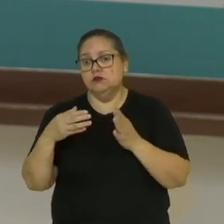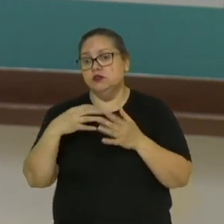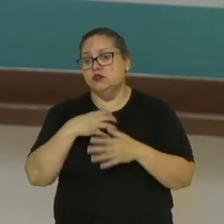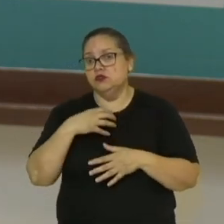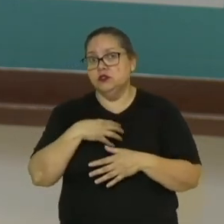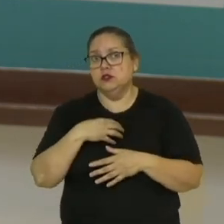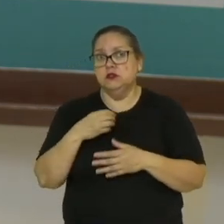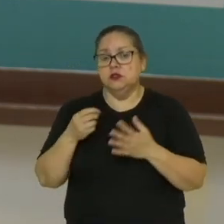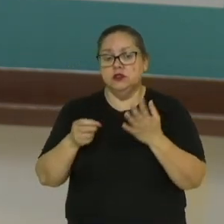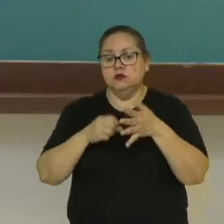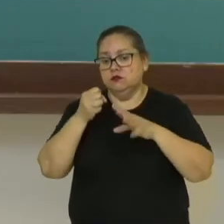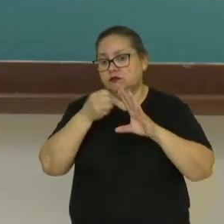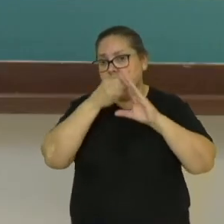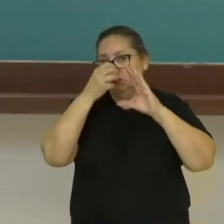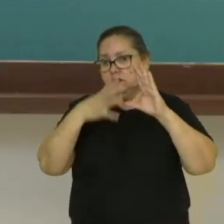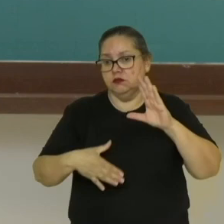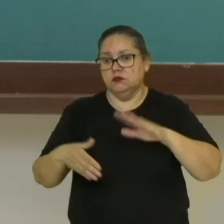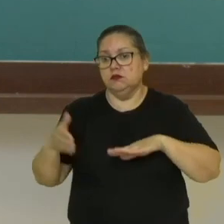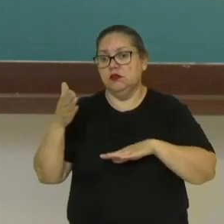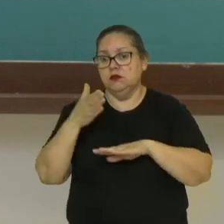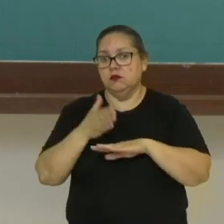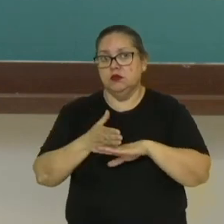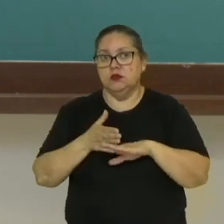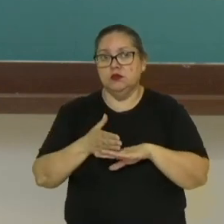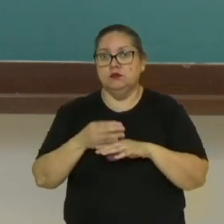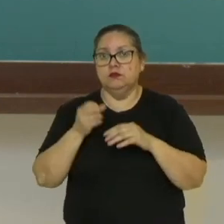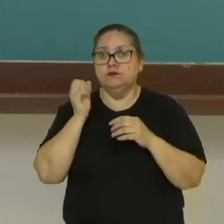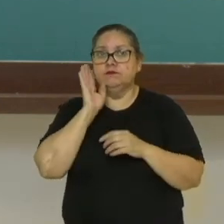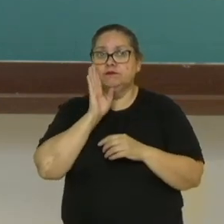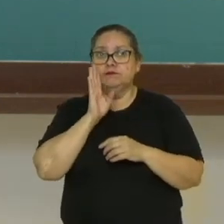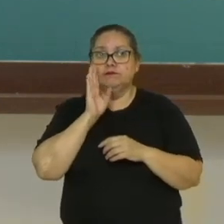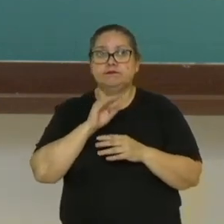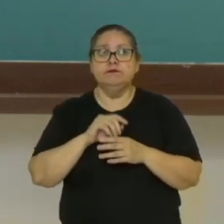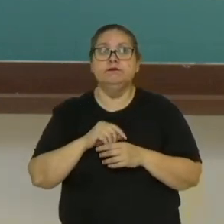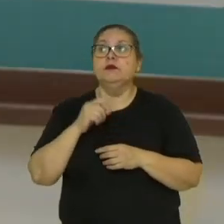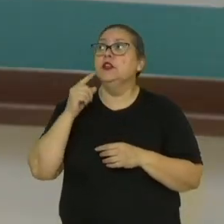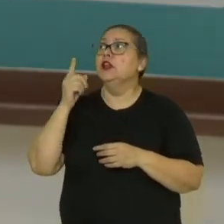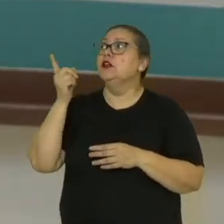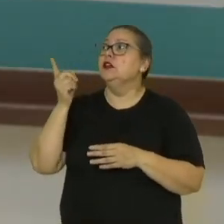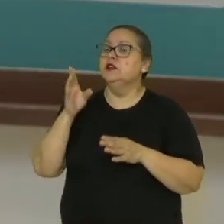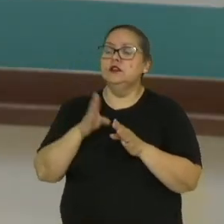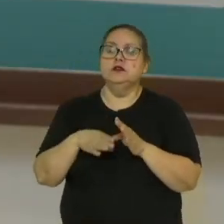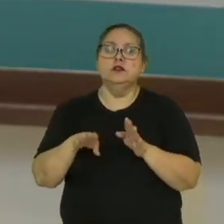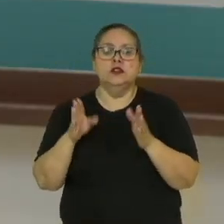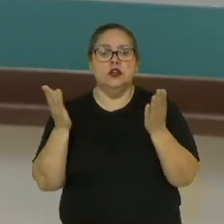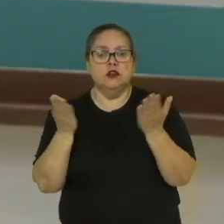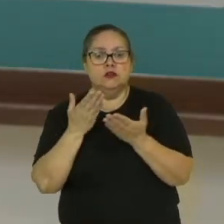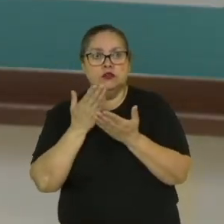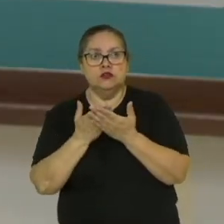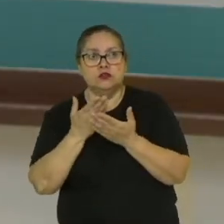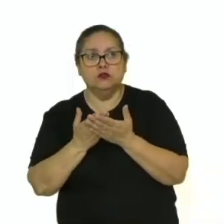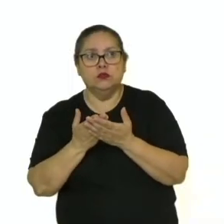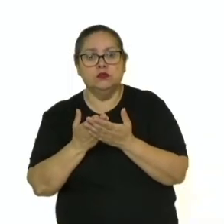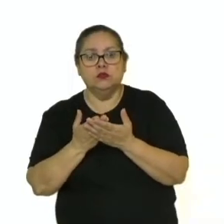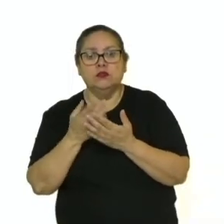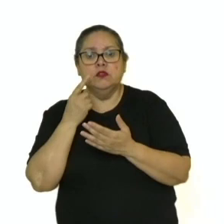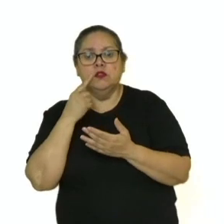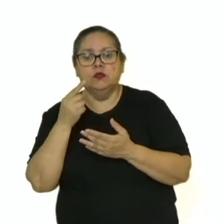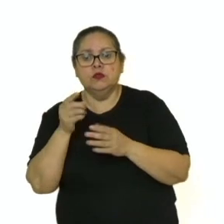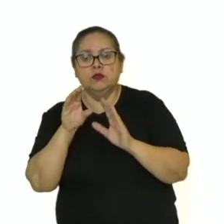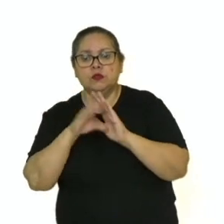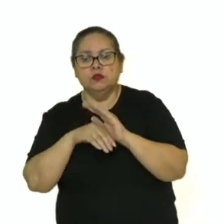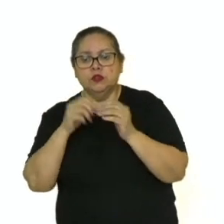têm essas características de modernidade. Bacana? Então, nessa aula de hoje, nós abordamos o conceito